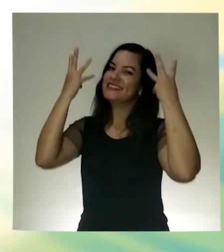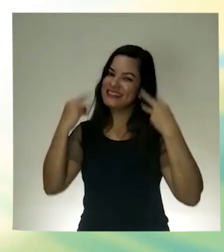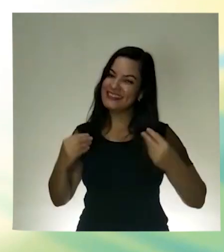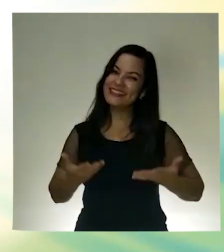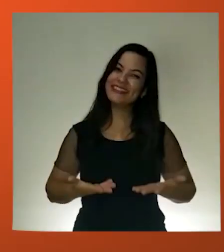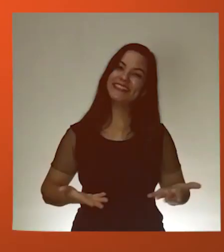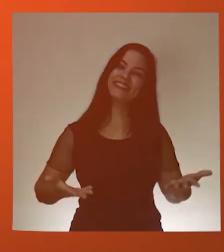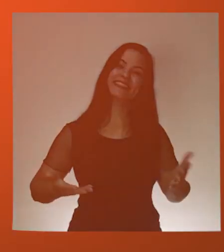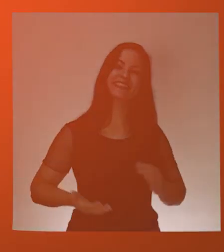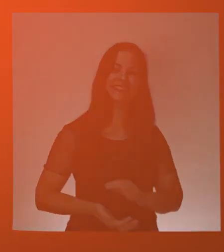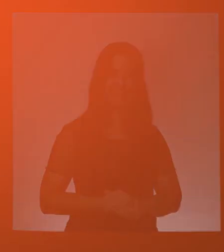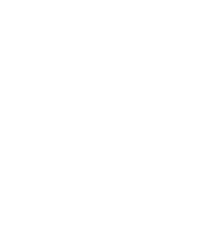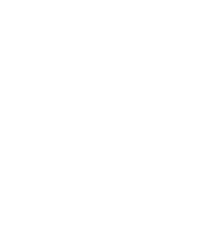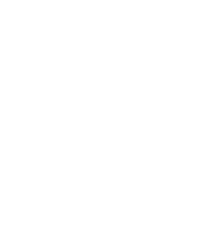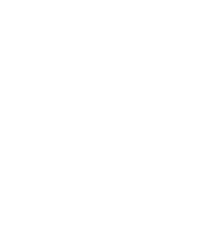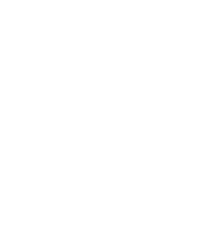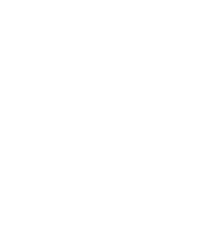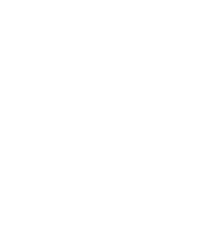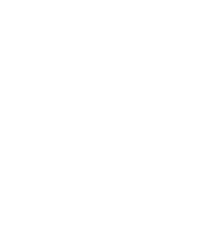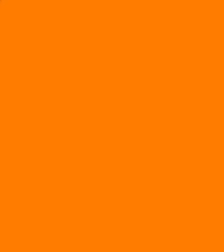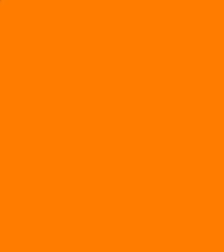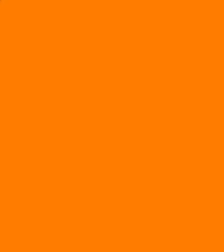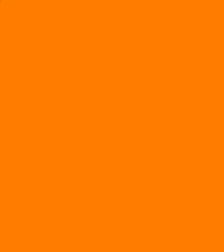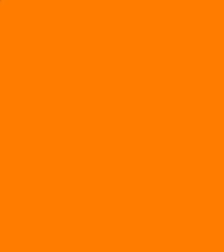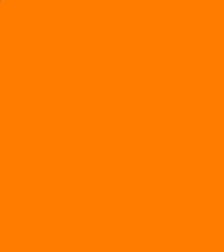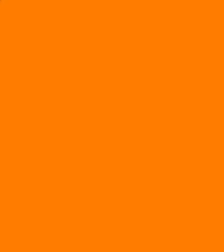Luna, Luna.